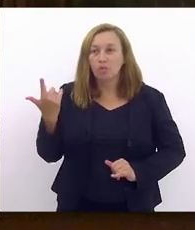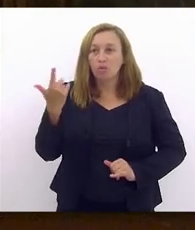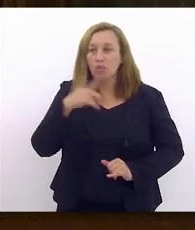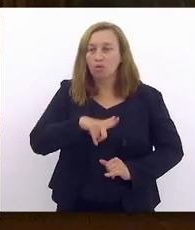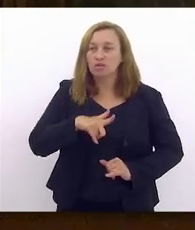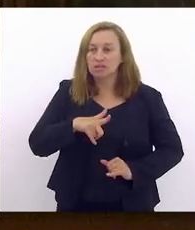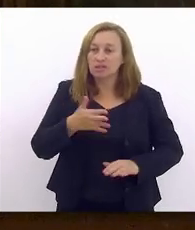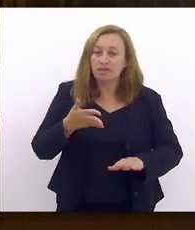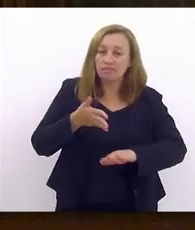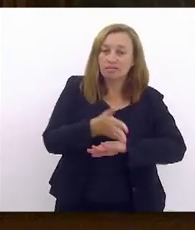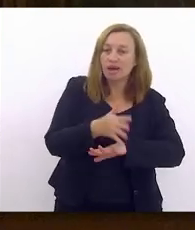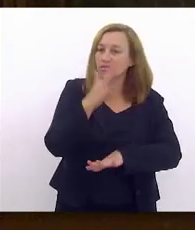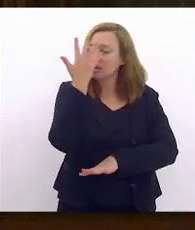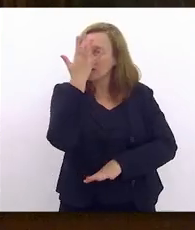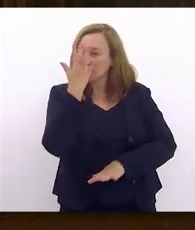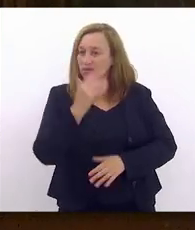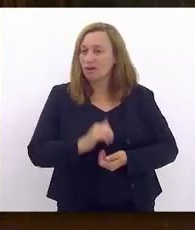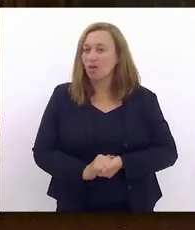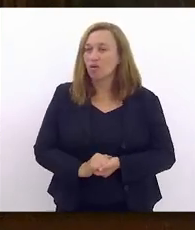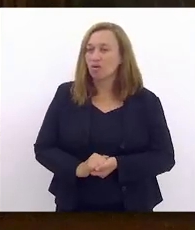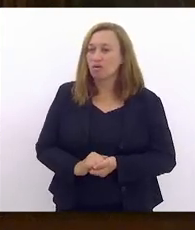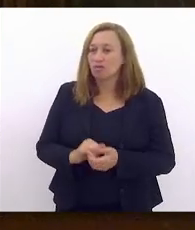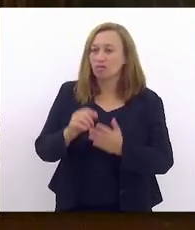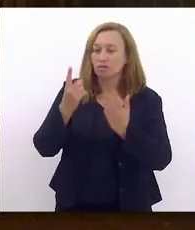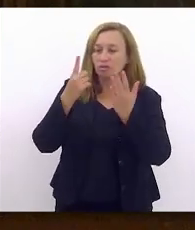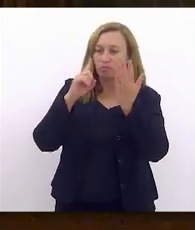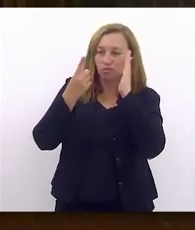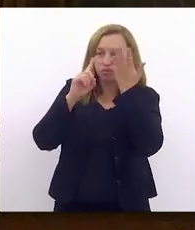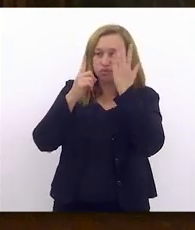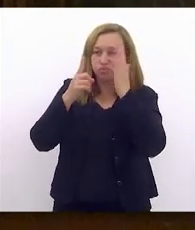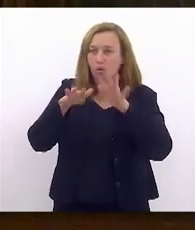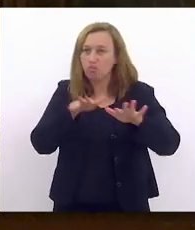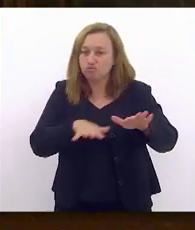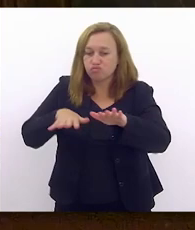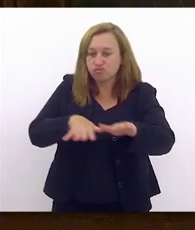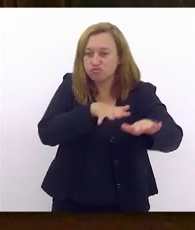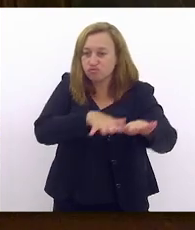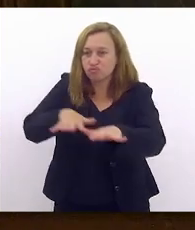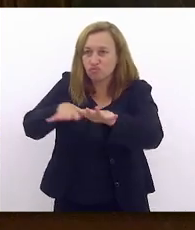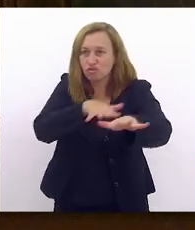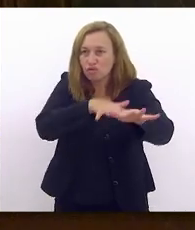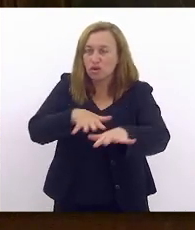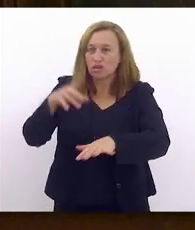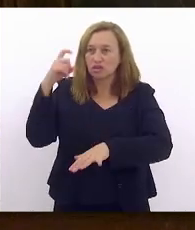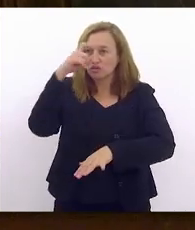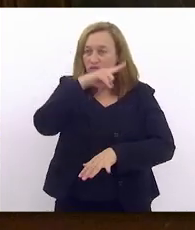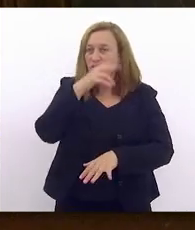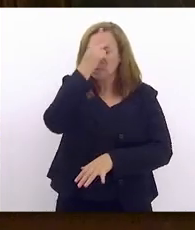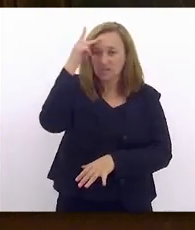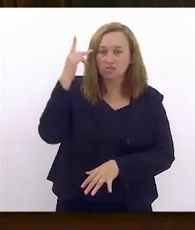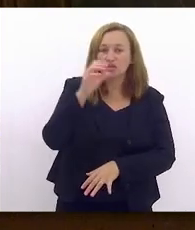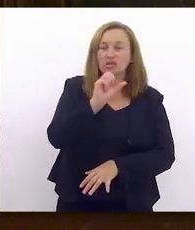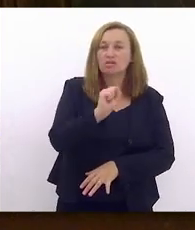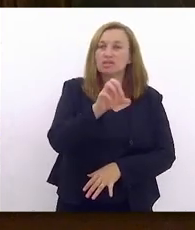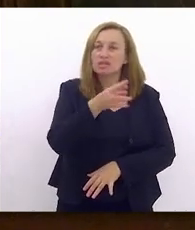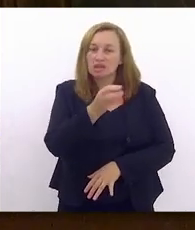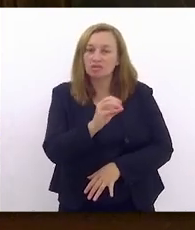olhando várias testemunhas aqui, pessoas que o Sandro já ajudou e